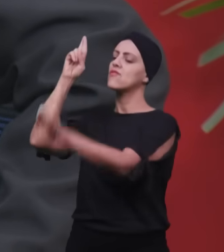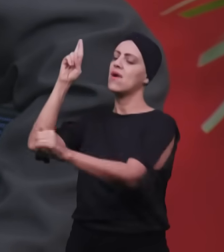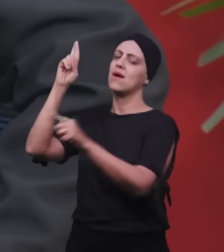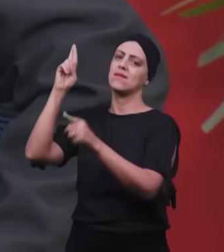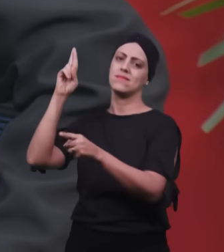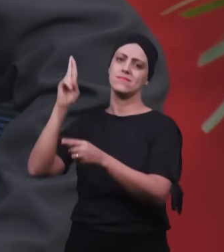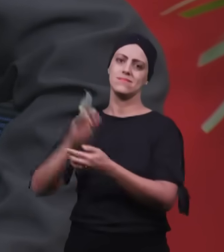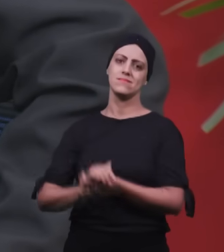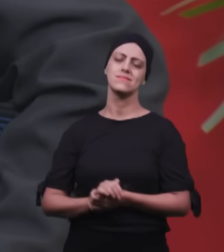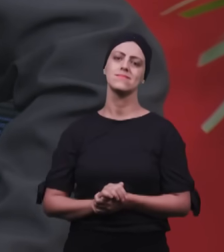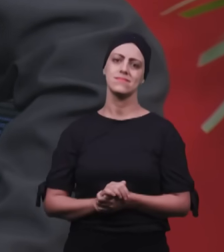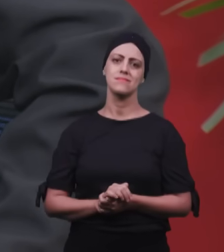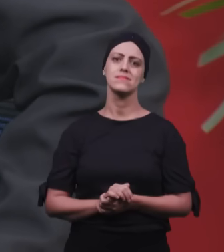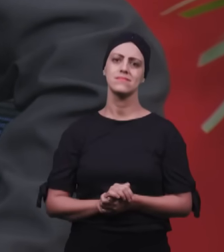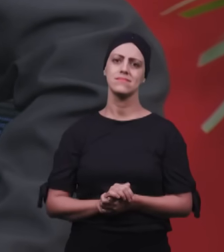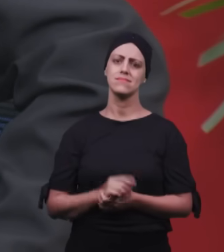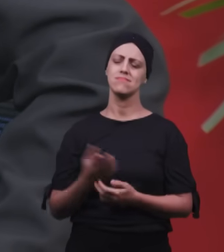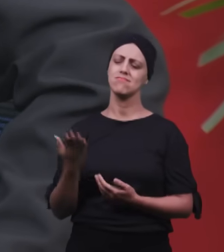então